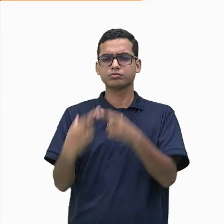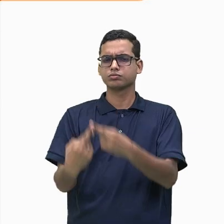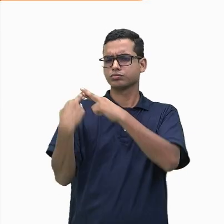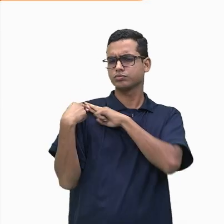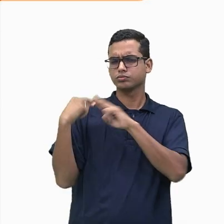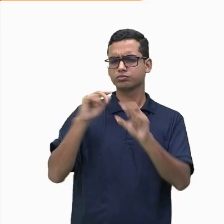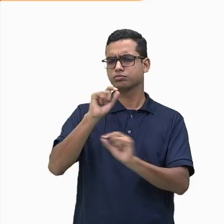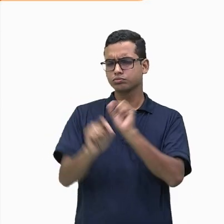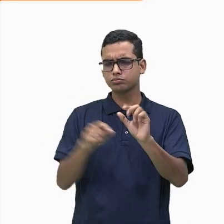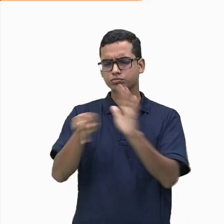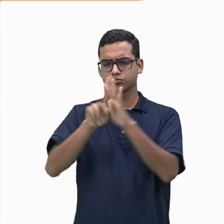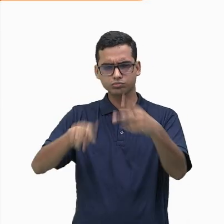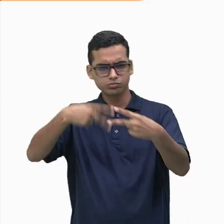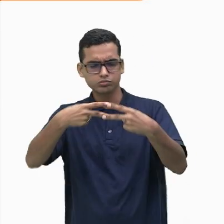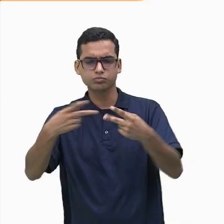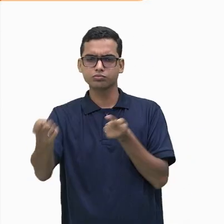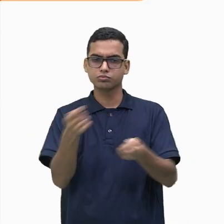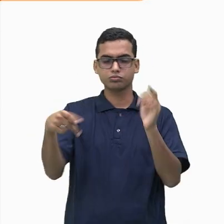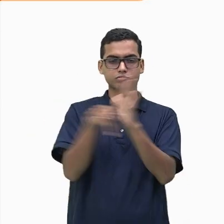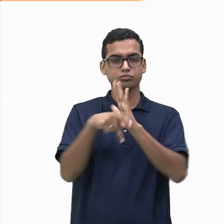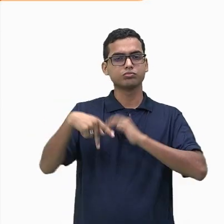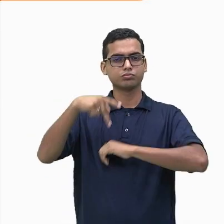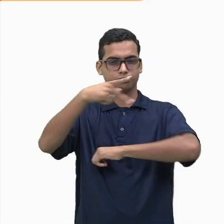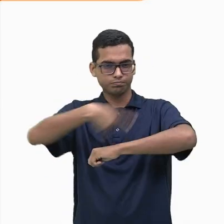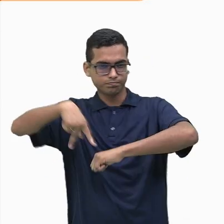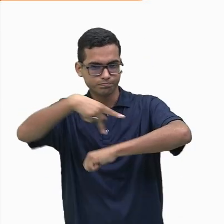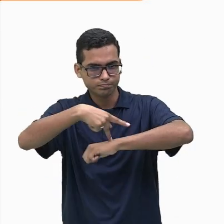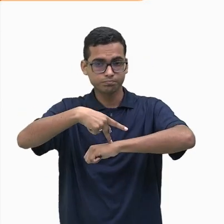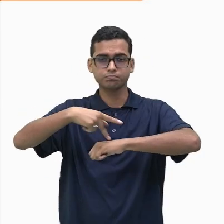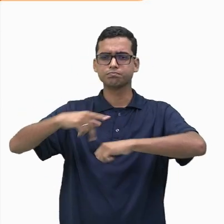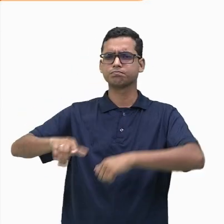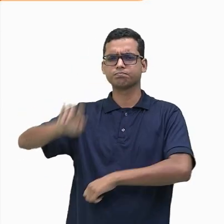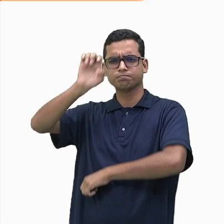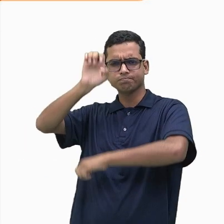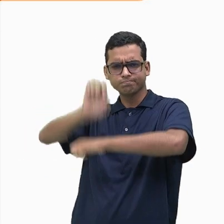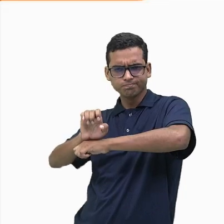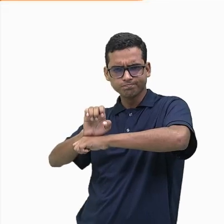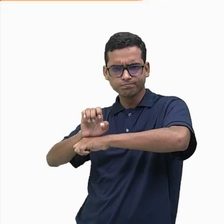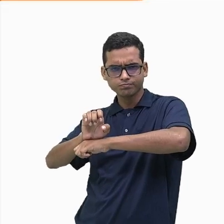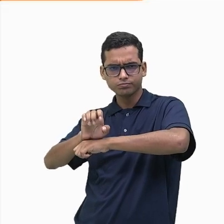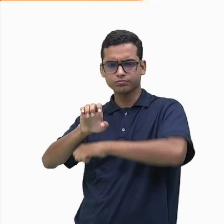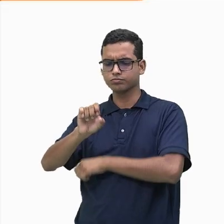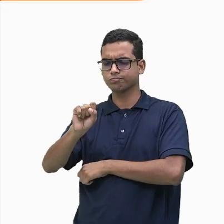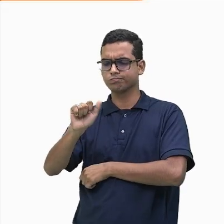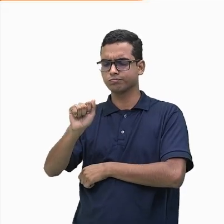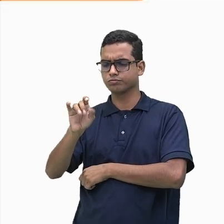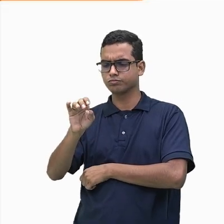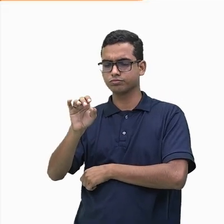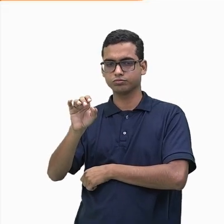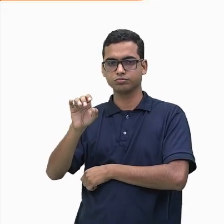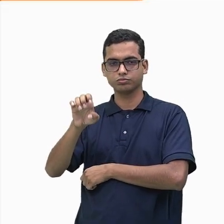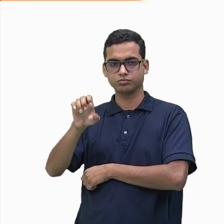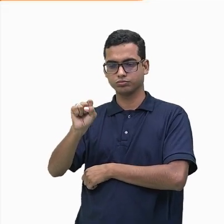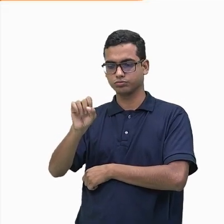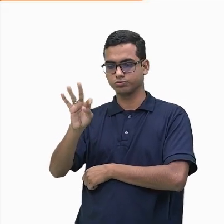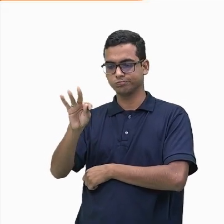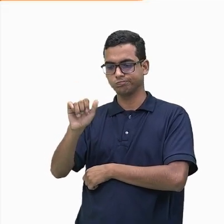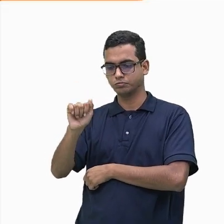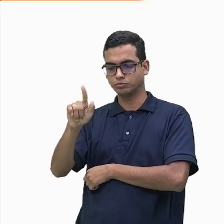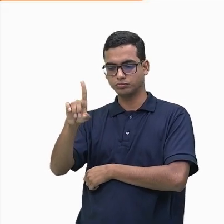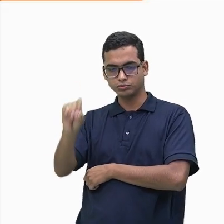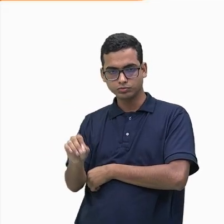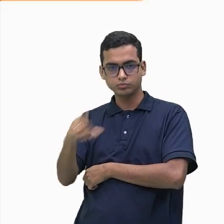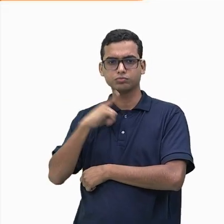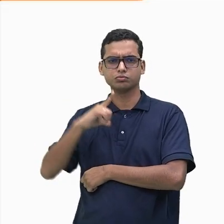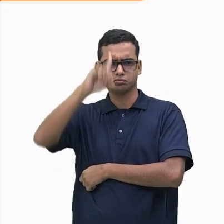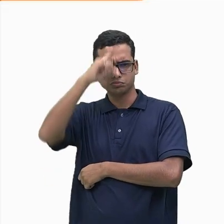Pela administração do nosso país, tá? Então, o Estado, gente, ele realmente é responsável por exercer